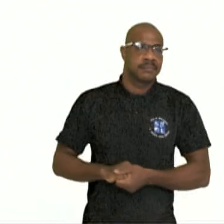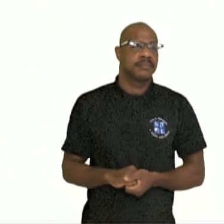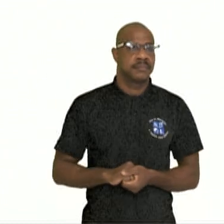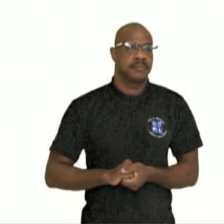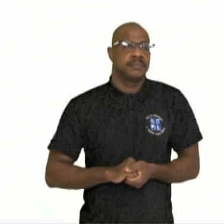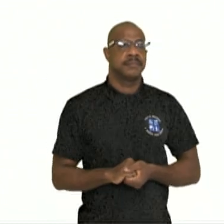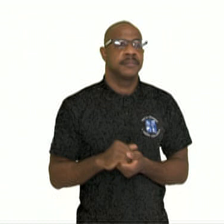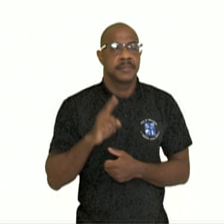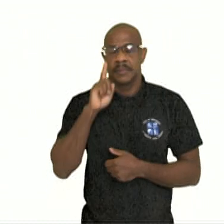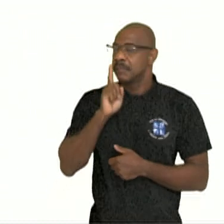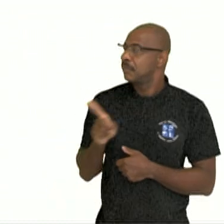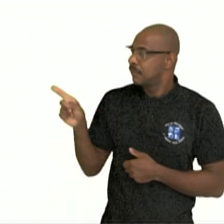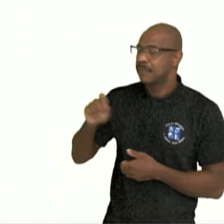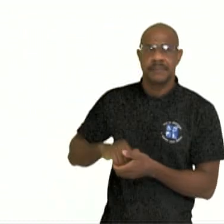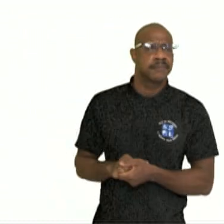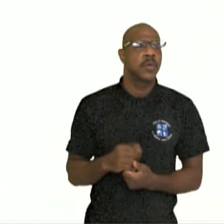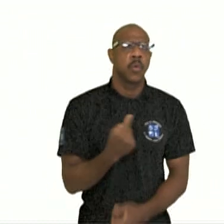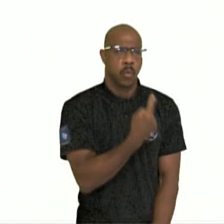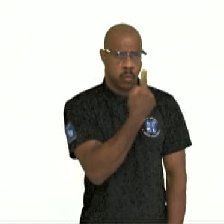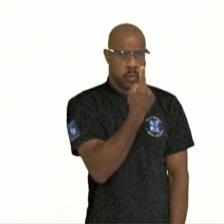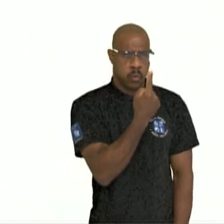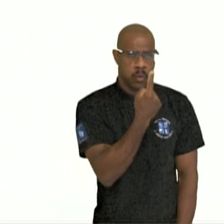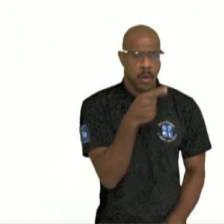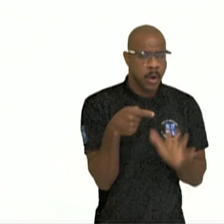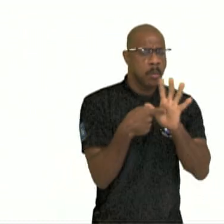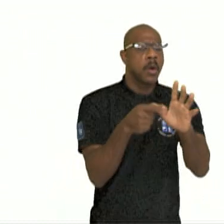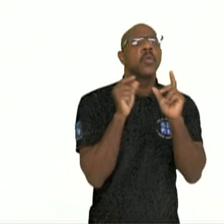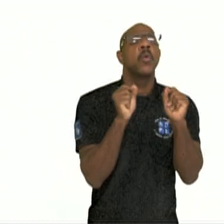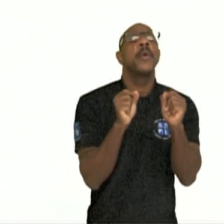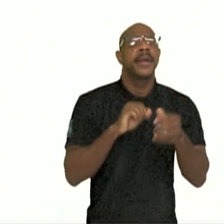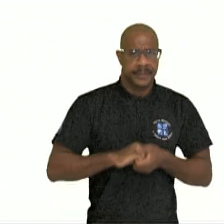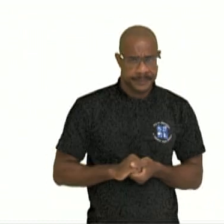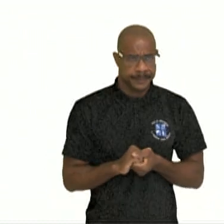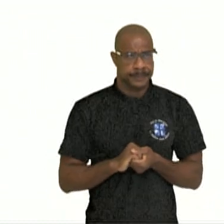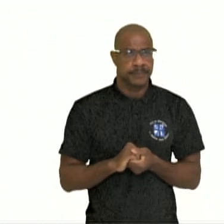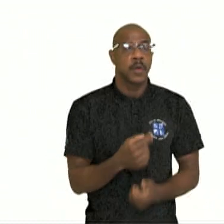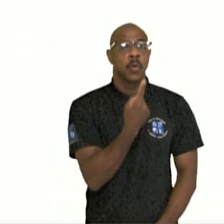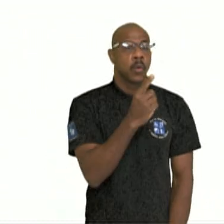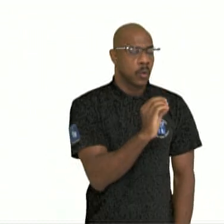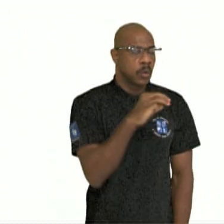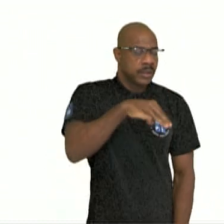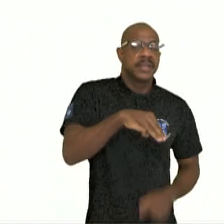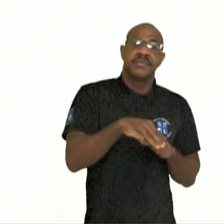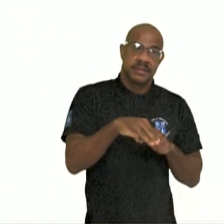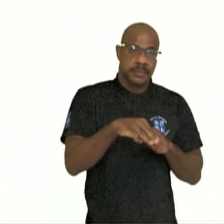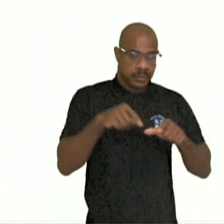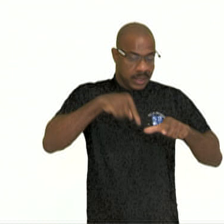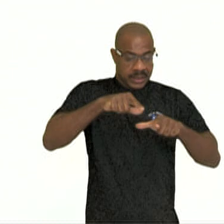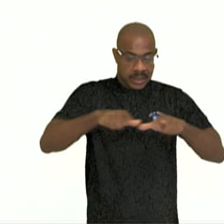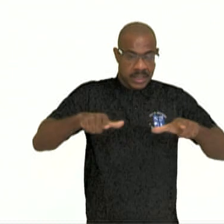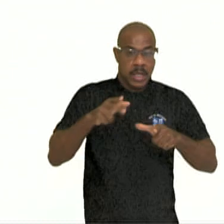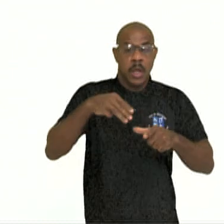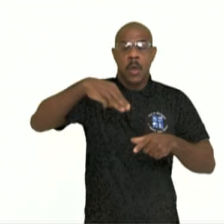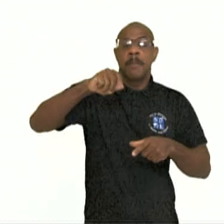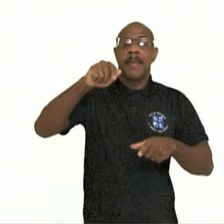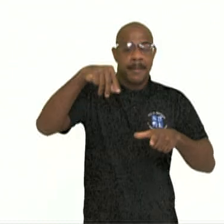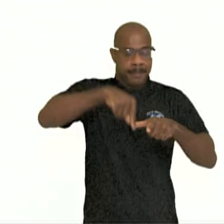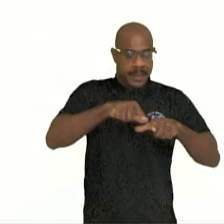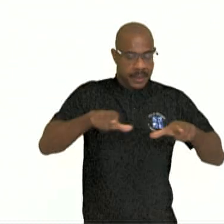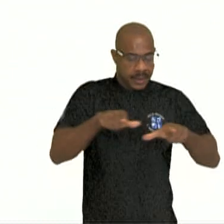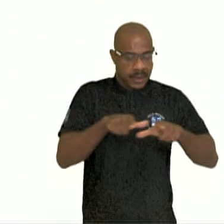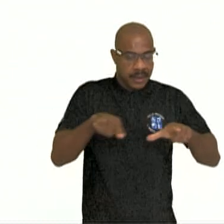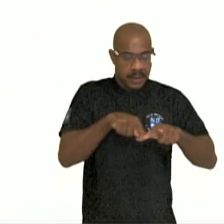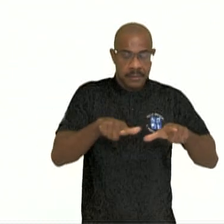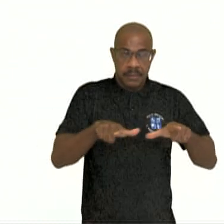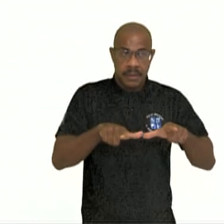cor verde. O número 1, ele indica para nós o quê? 1 centímetro no mapa. Então ele está dizendo para nós que